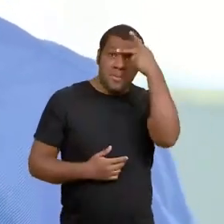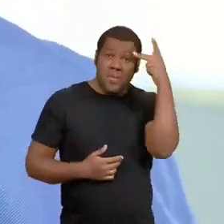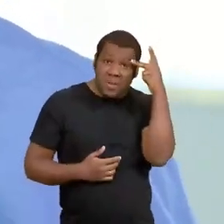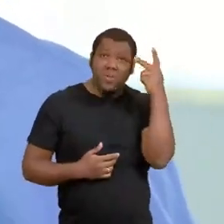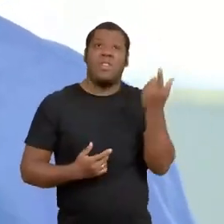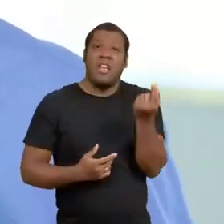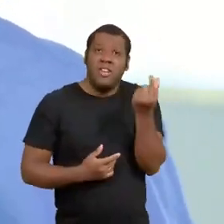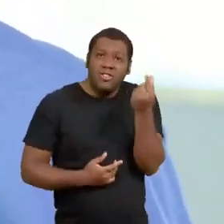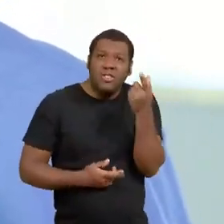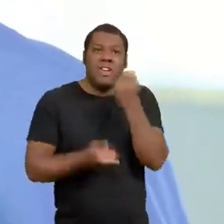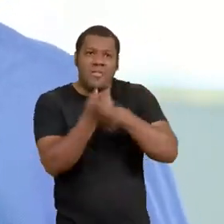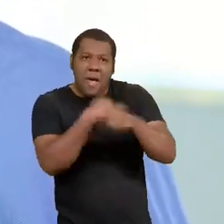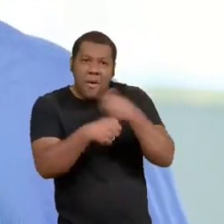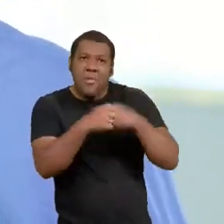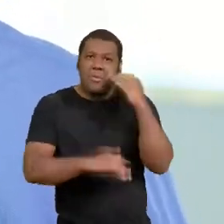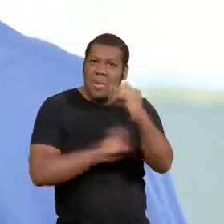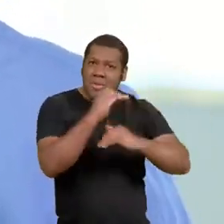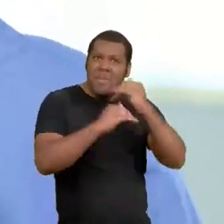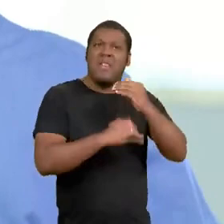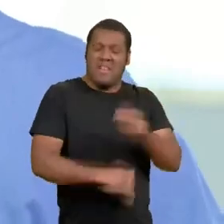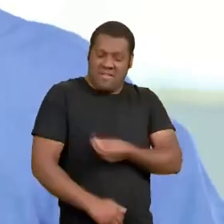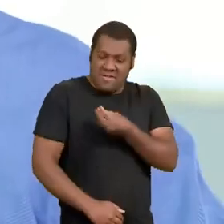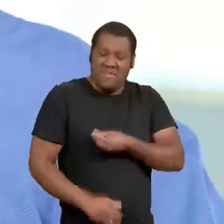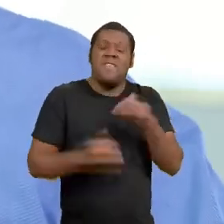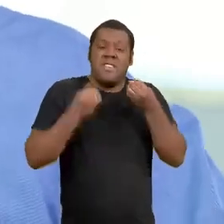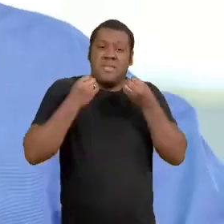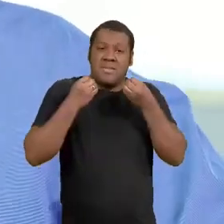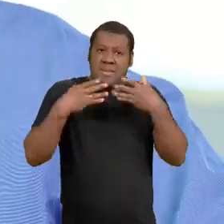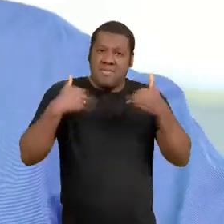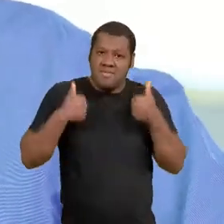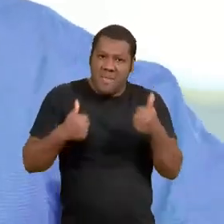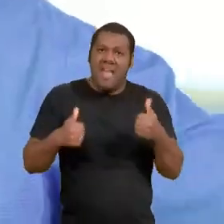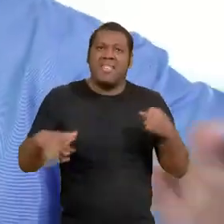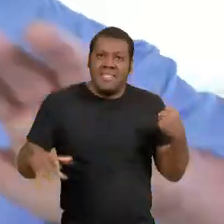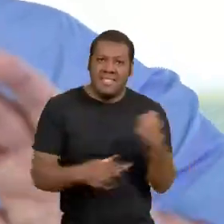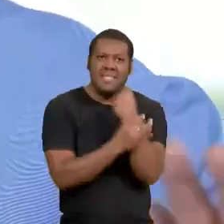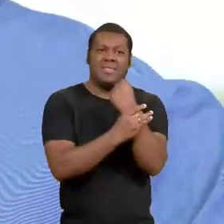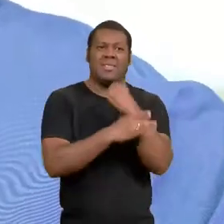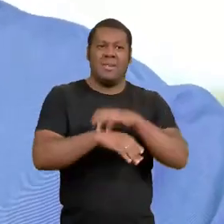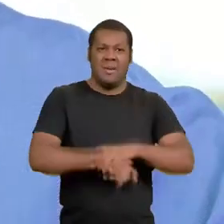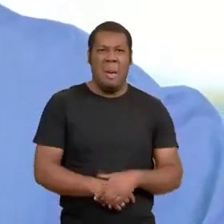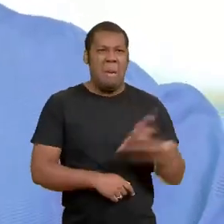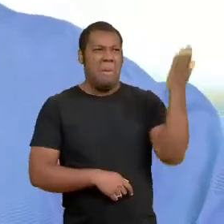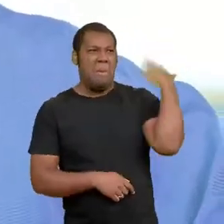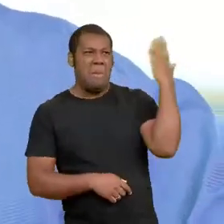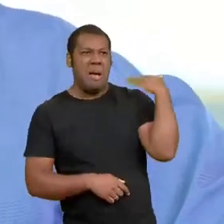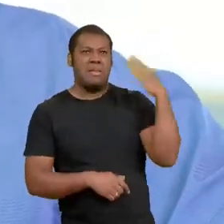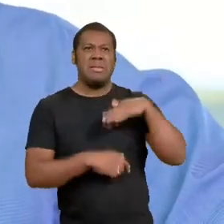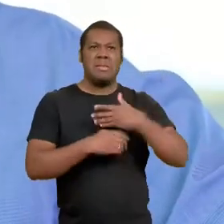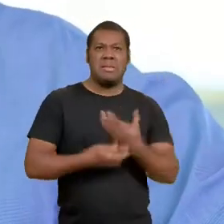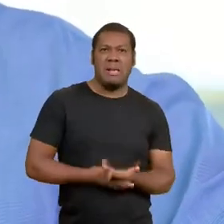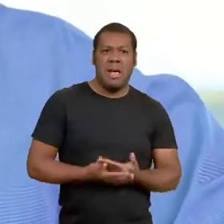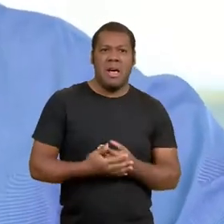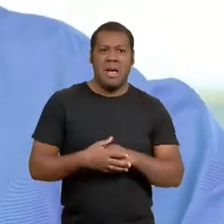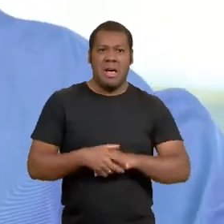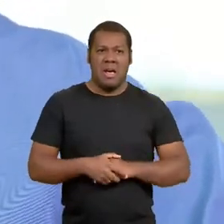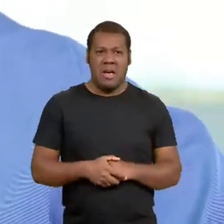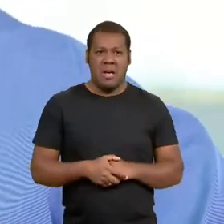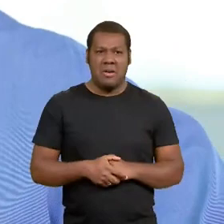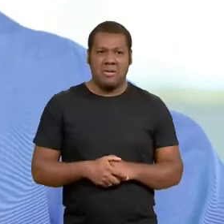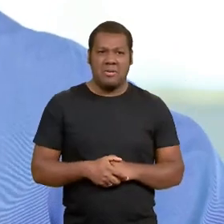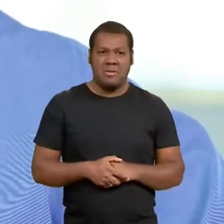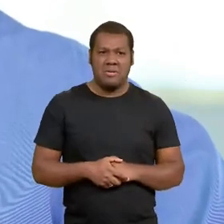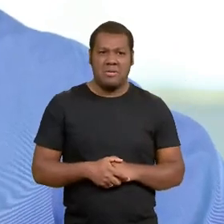bem. Uhum. É isso que a gente quer. Eu acabou o tempo daquela história de fixar o homem no campo. Quem gosta de ser fixado no